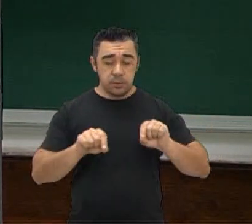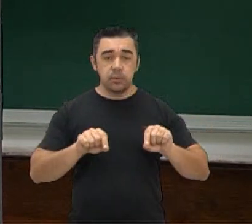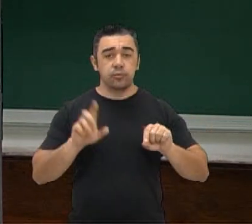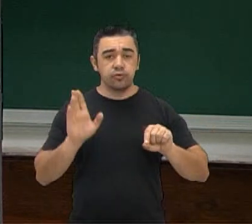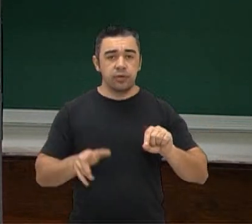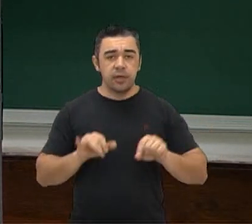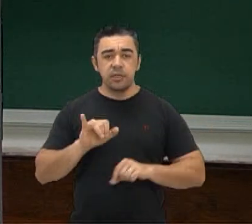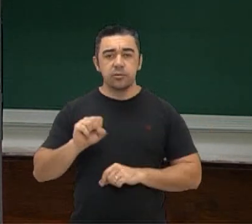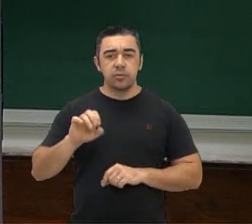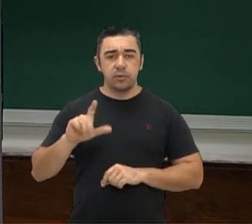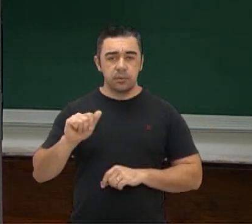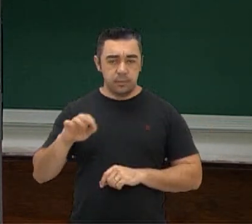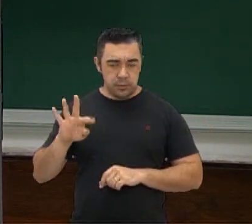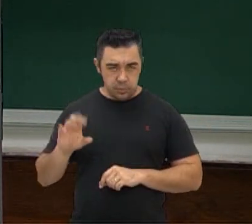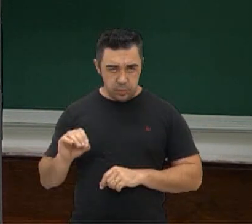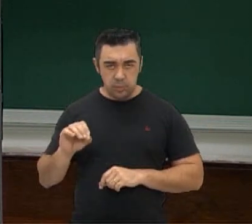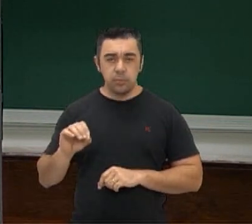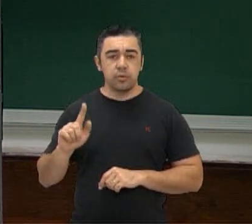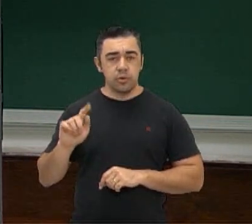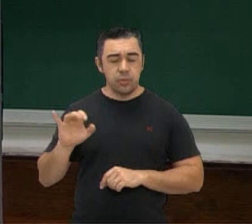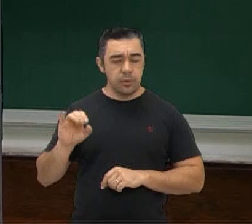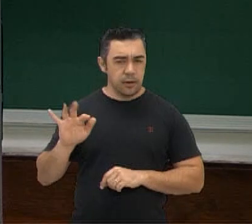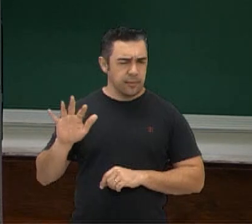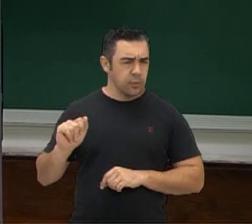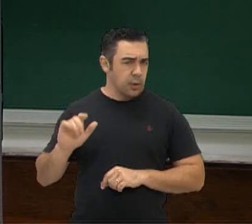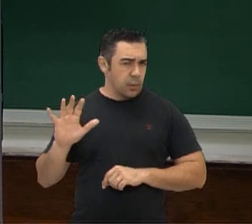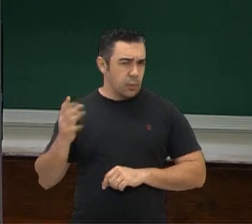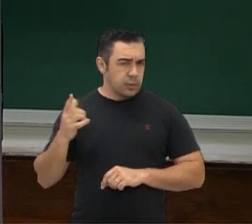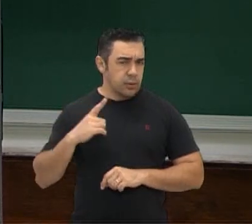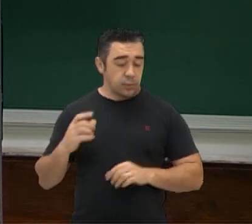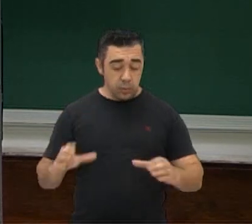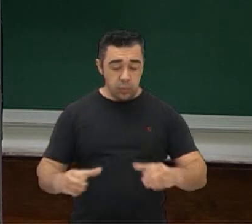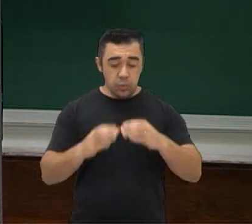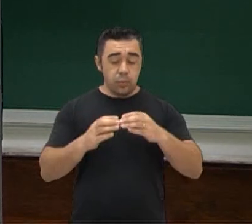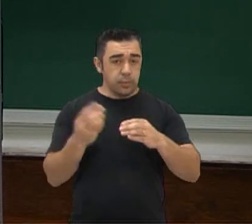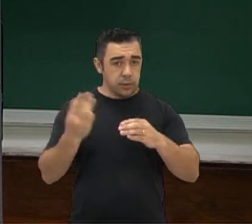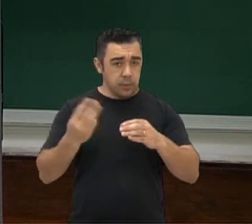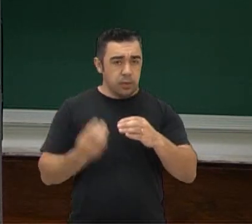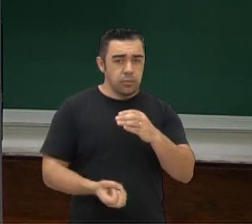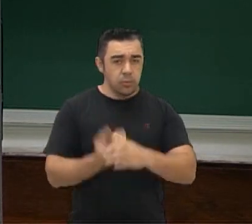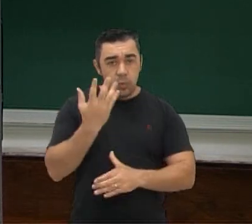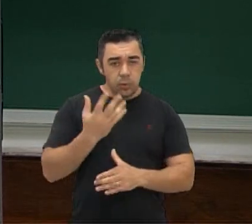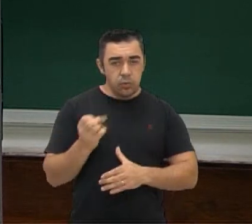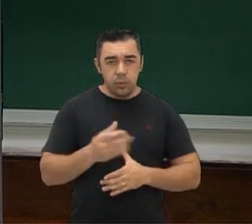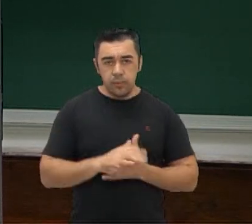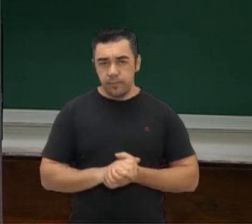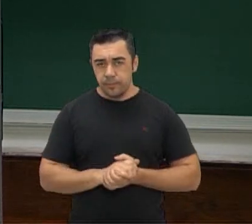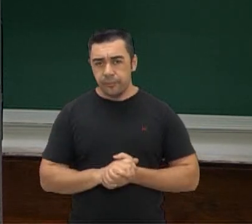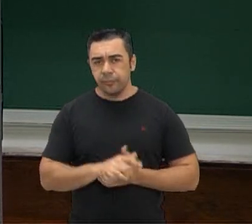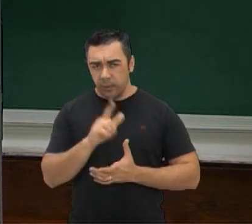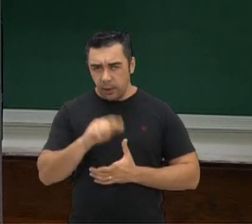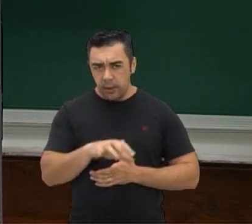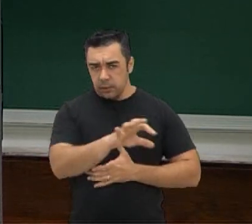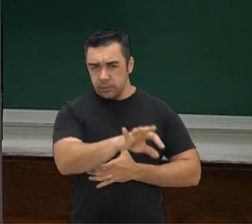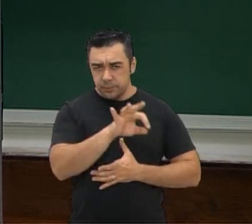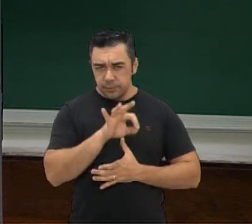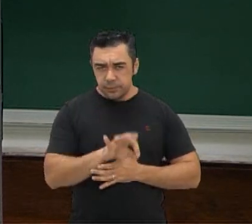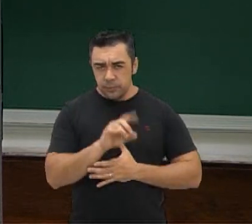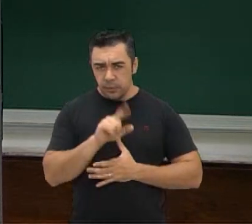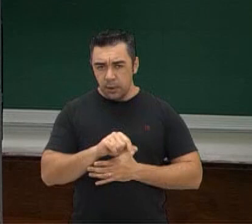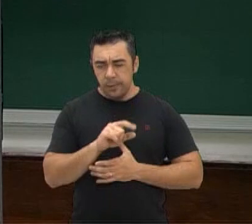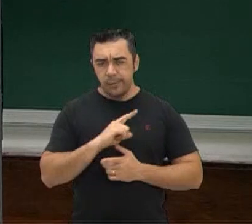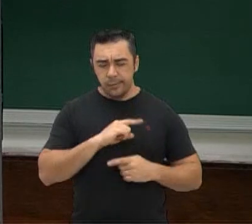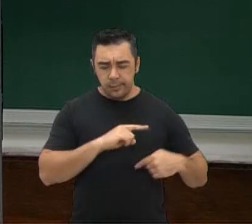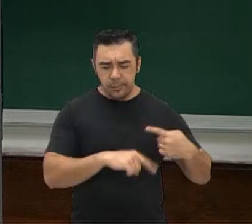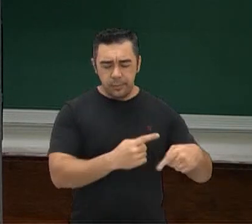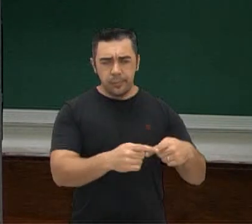isso, qual a sequência de eventos que tem que acontecer para formar uma nova espécie? Então, vamos pensar aqui. É o isolamento reprodutivo?